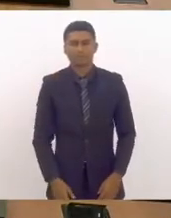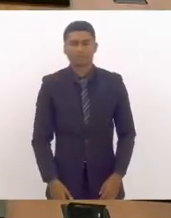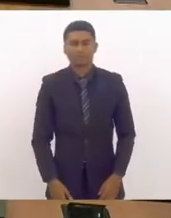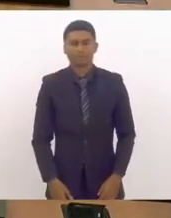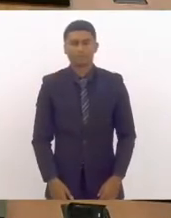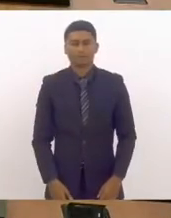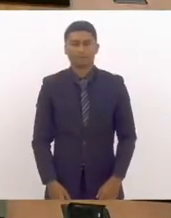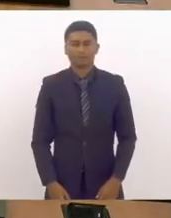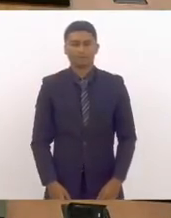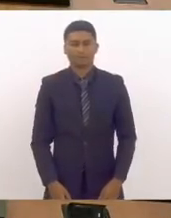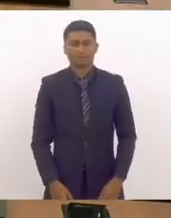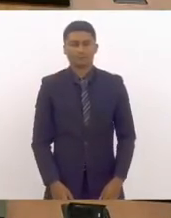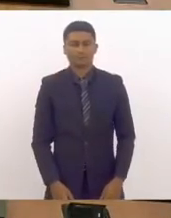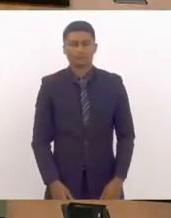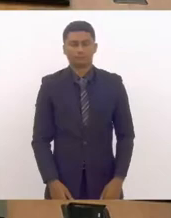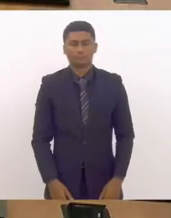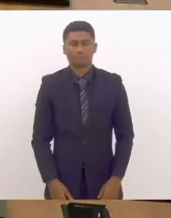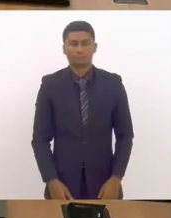Toda de rosa, hein?